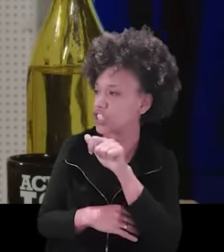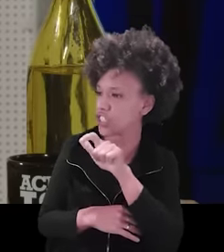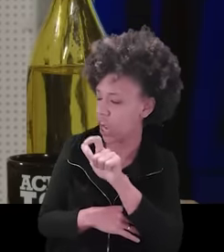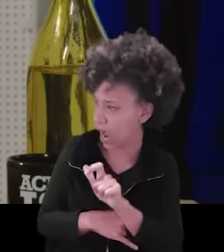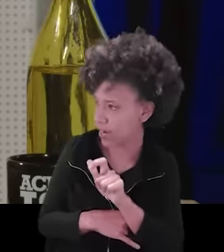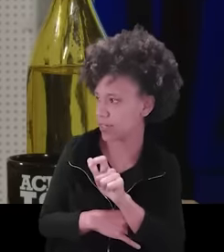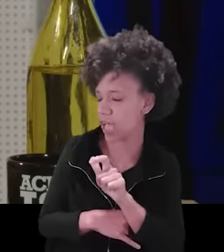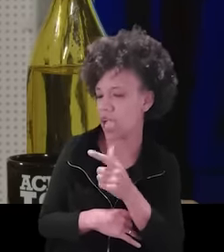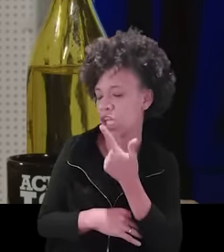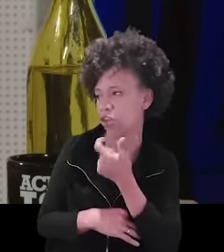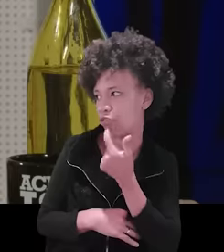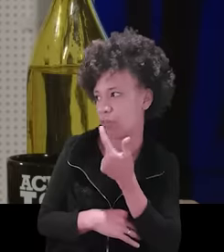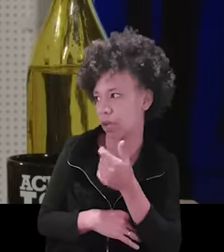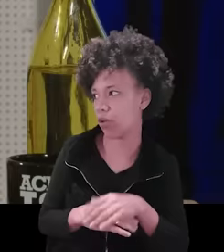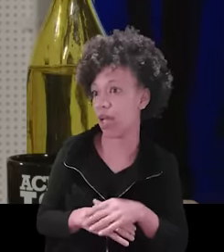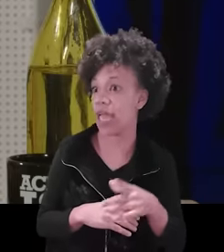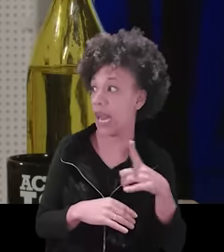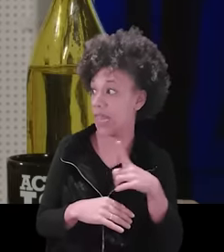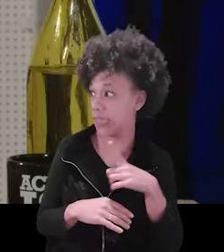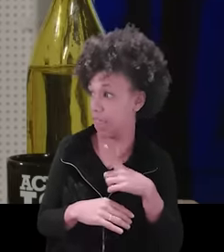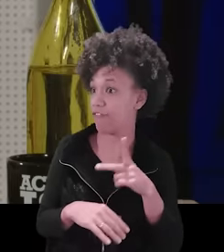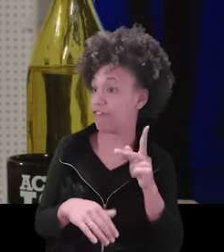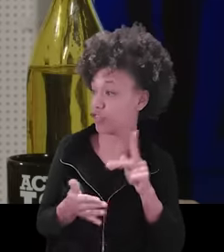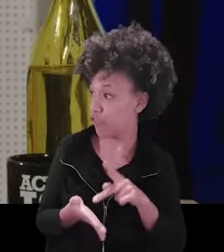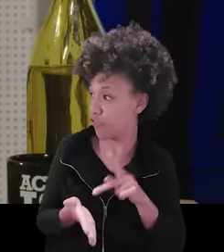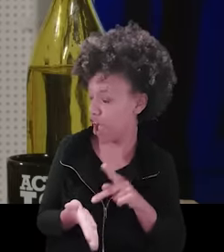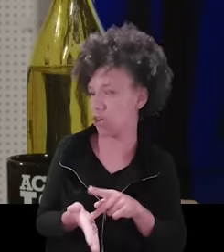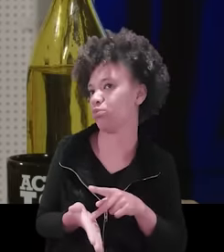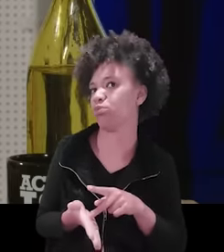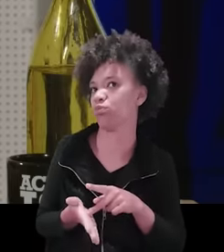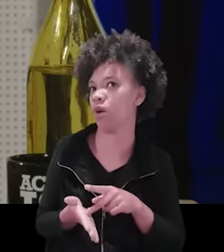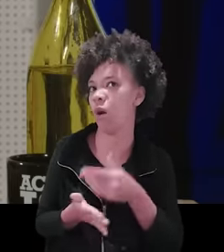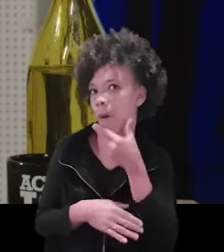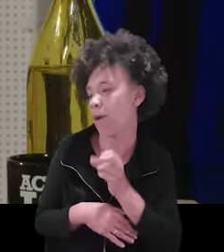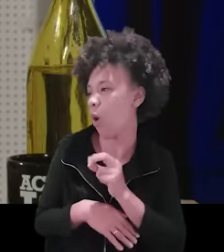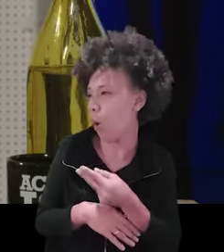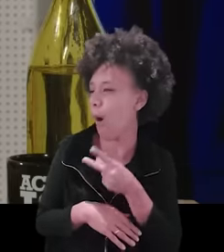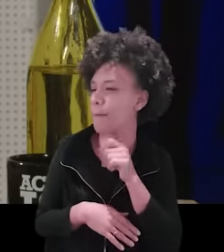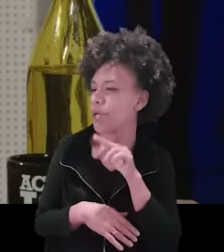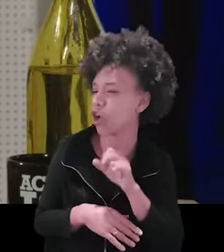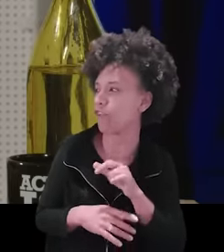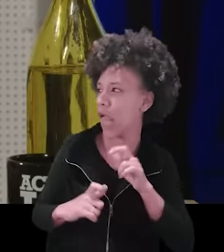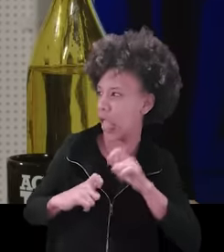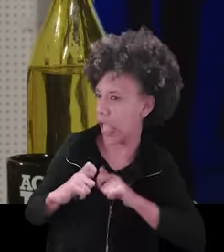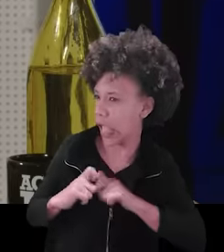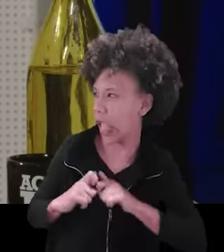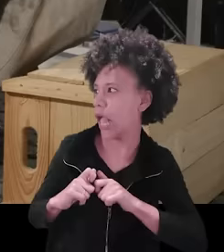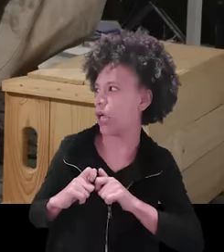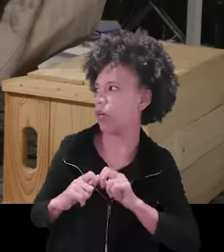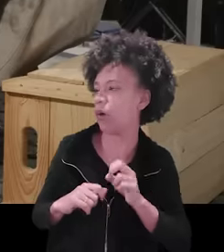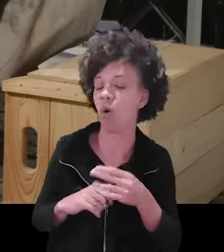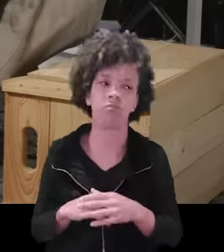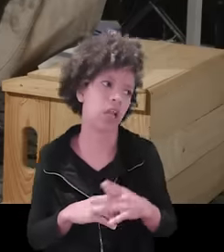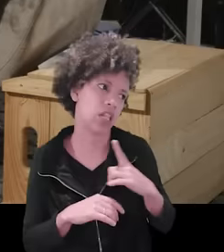é o charque que é a bolinha vermelha que é o cara que cometeu realmente o ele é pedófilo ele chegou